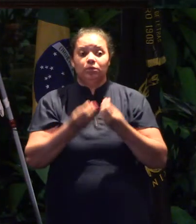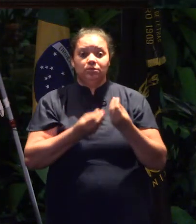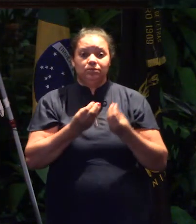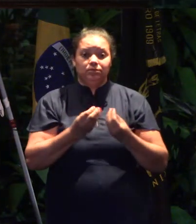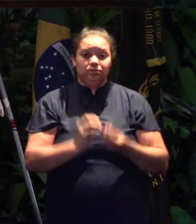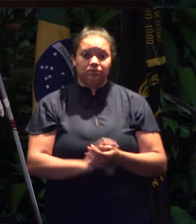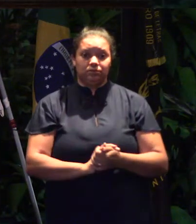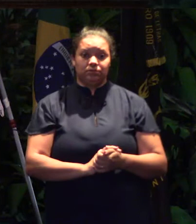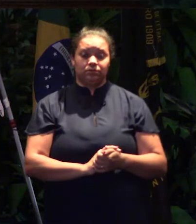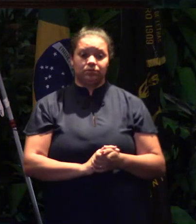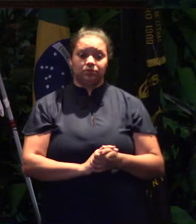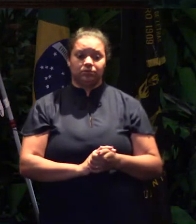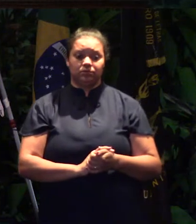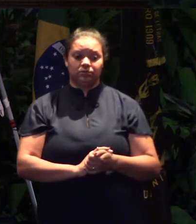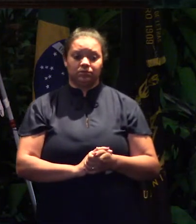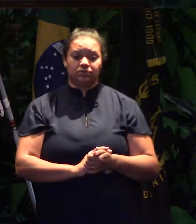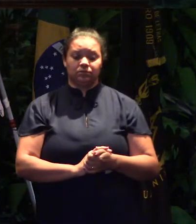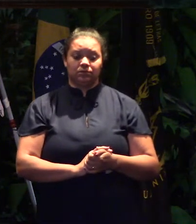ele começou com